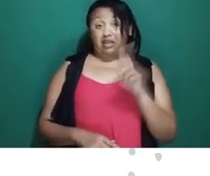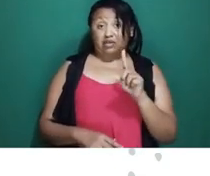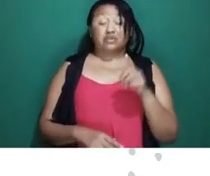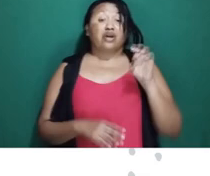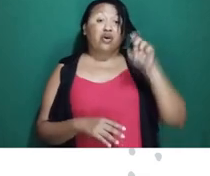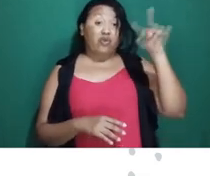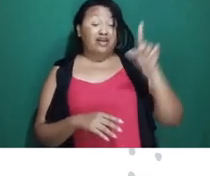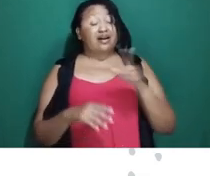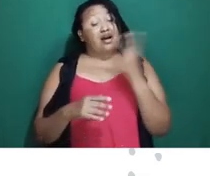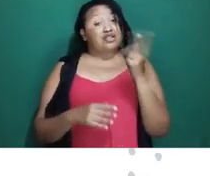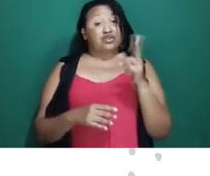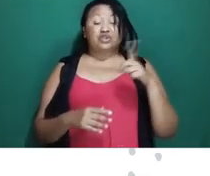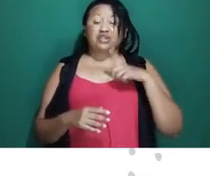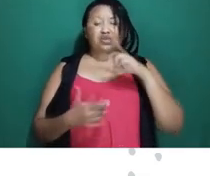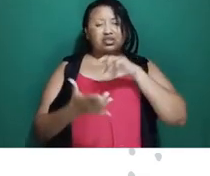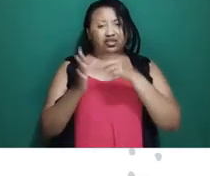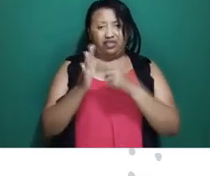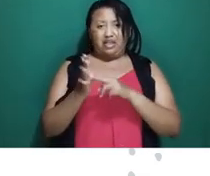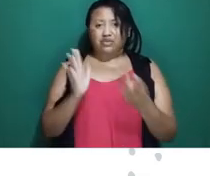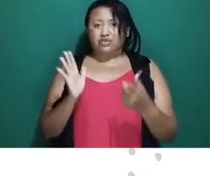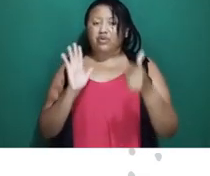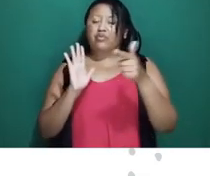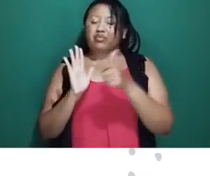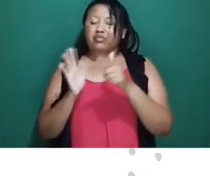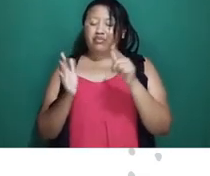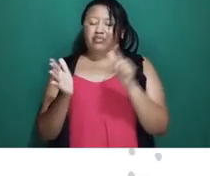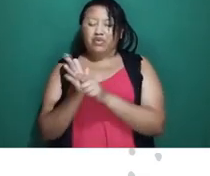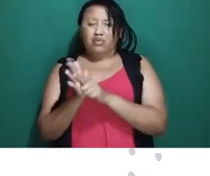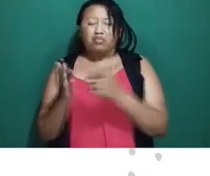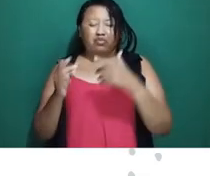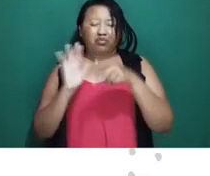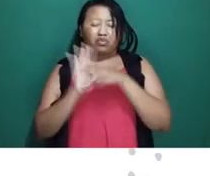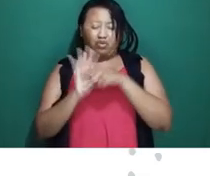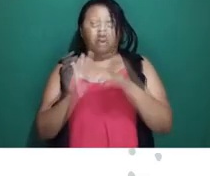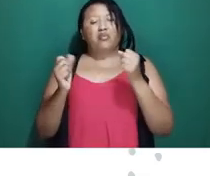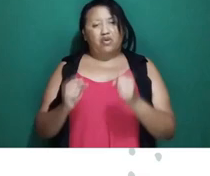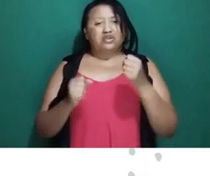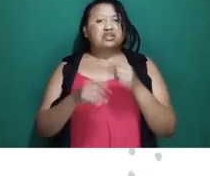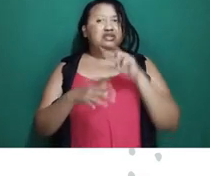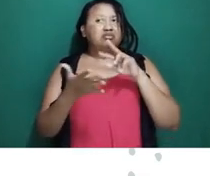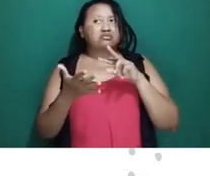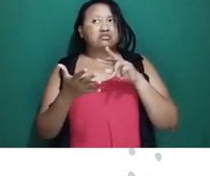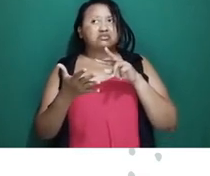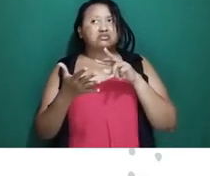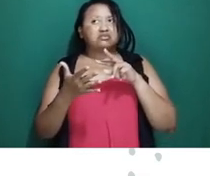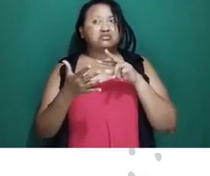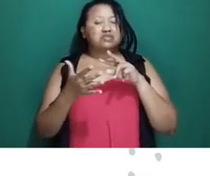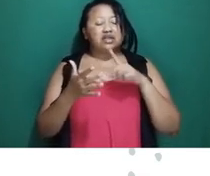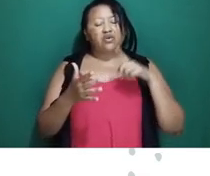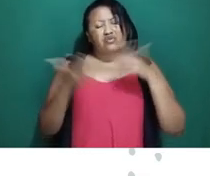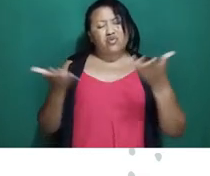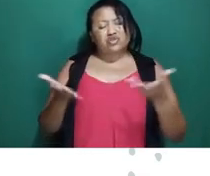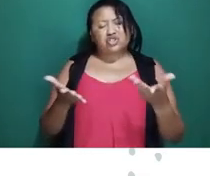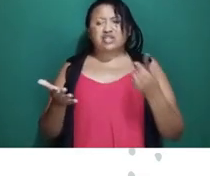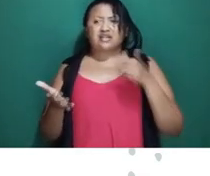ambas tem um sentido próprio né Elas podem funcionar sozinhas não enunciado por exemplo alguém me pergunta hoje é sábado eu